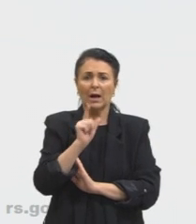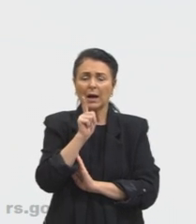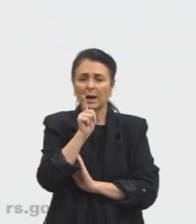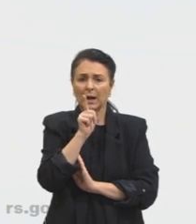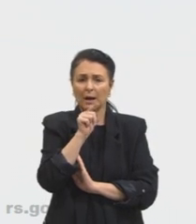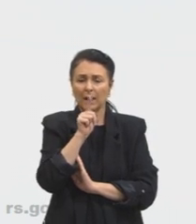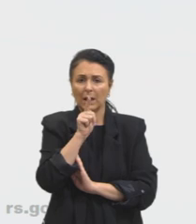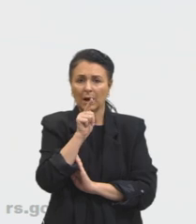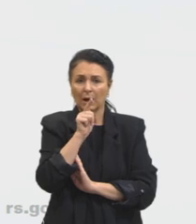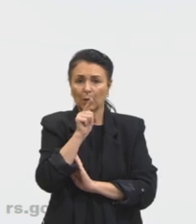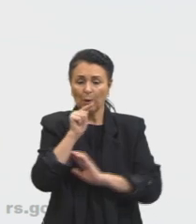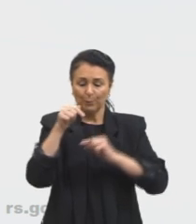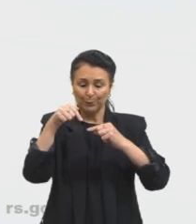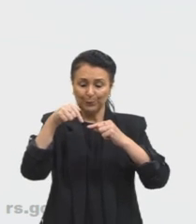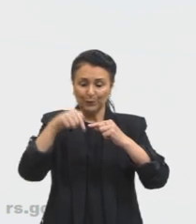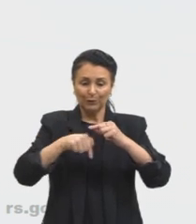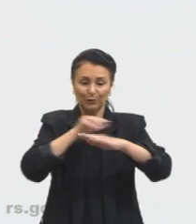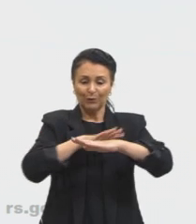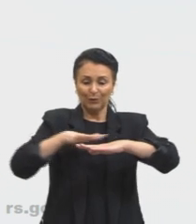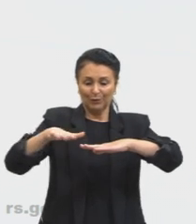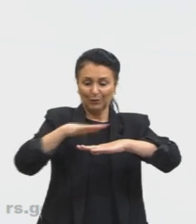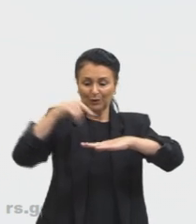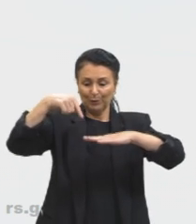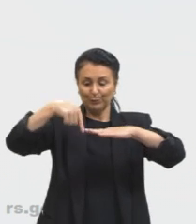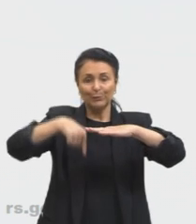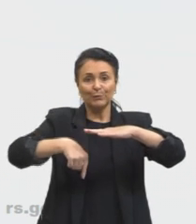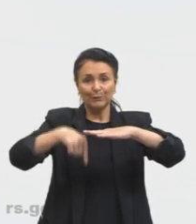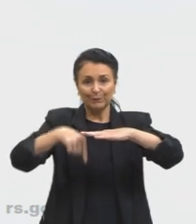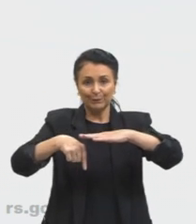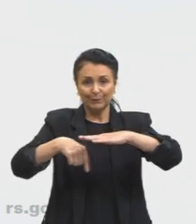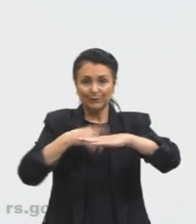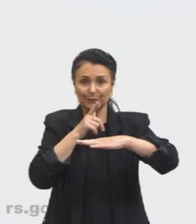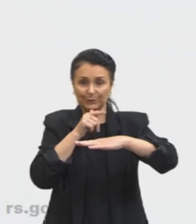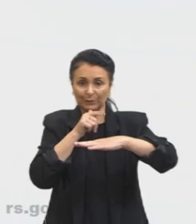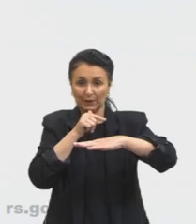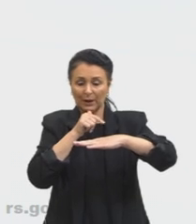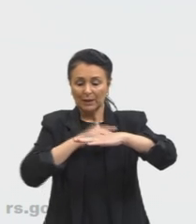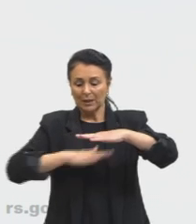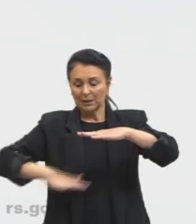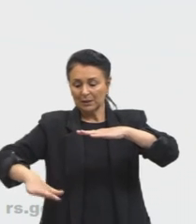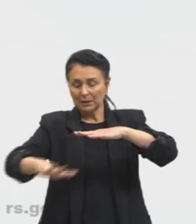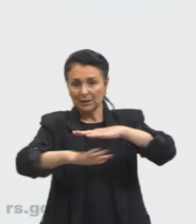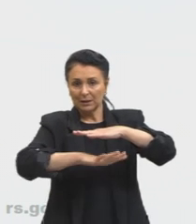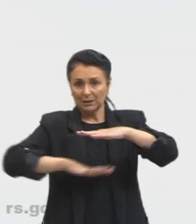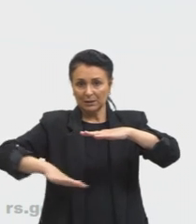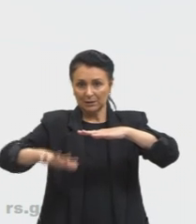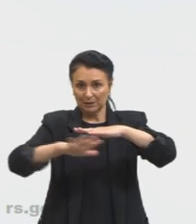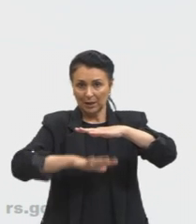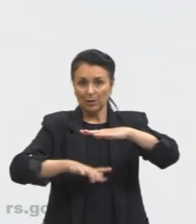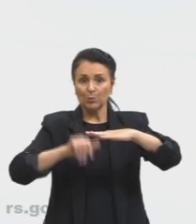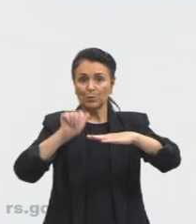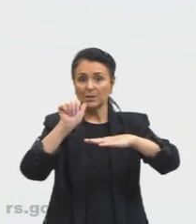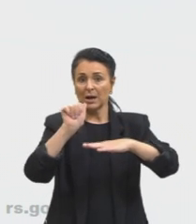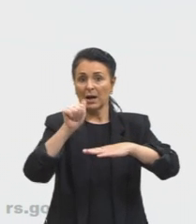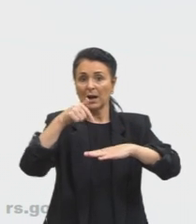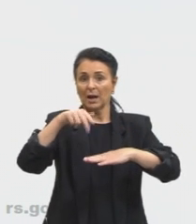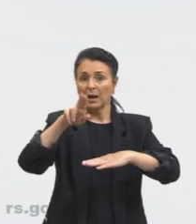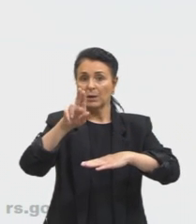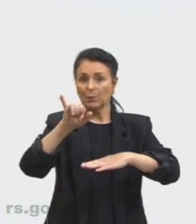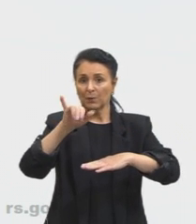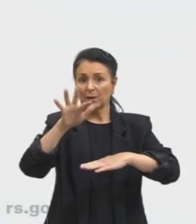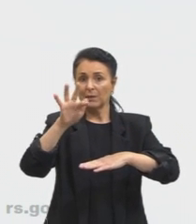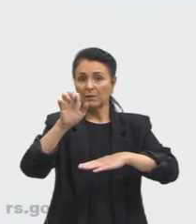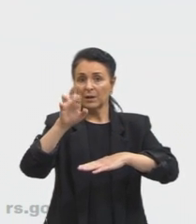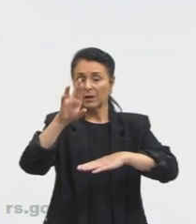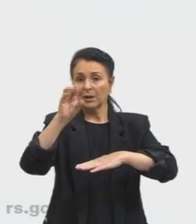água profunda nessa água já no solo e aí a gente tem o lençol freático e o aquífero tá águas do Aquífero